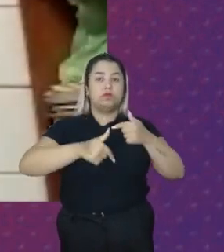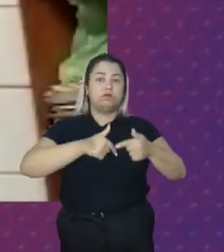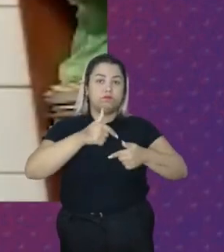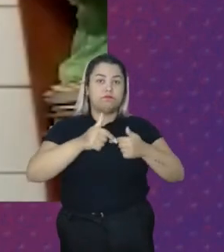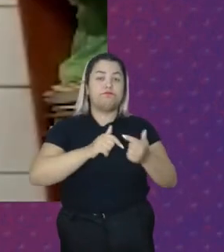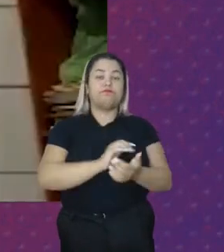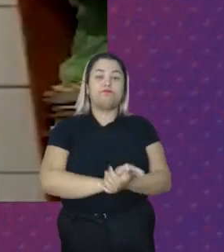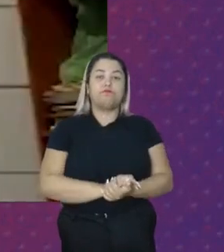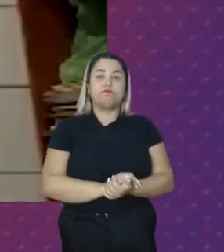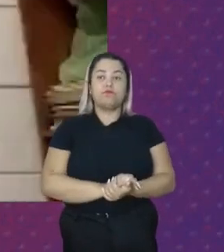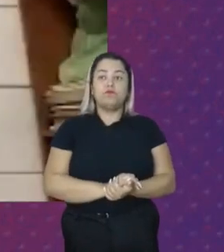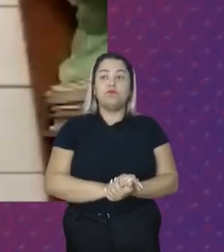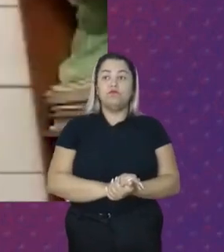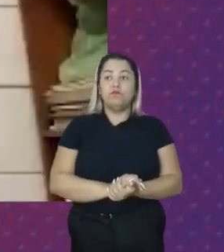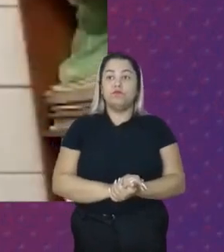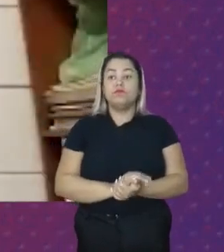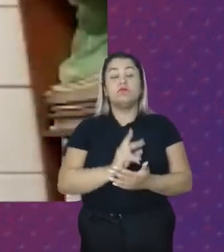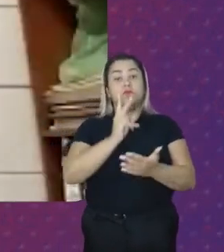E essa